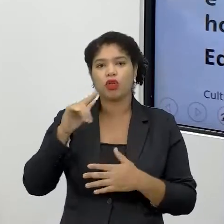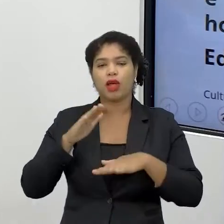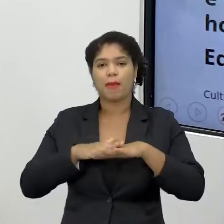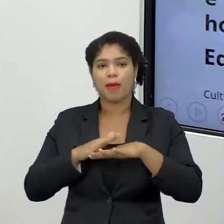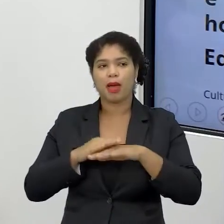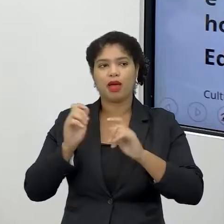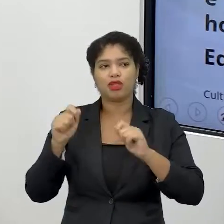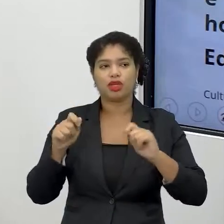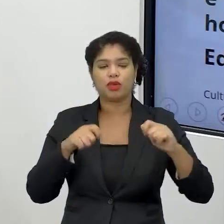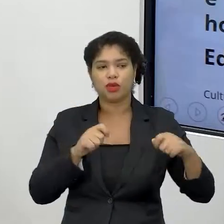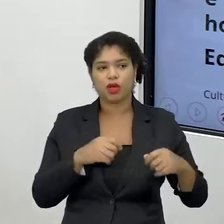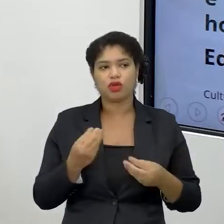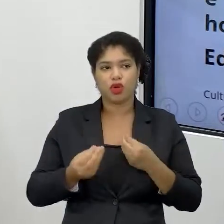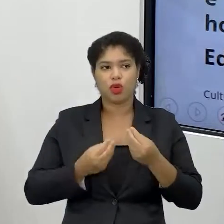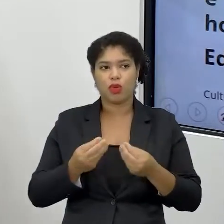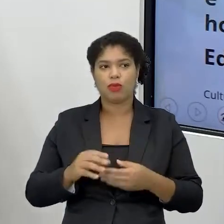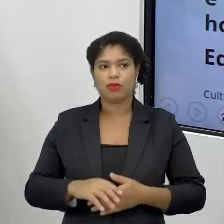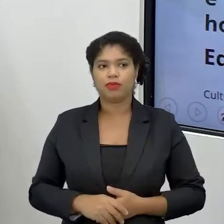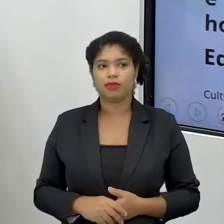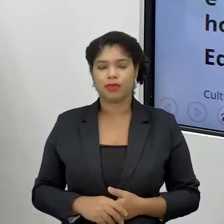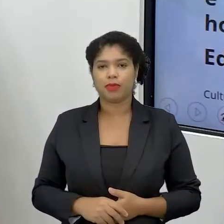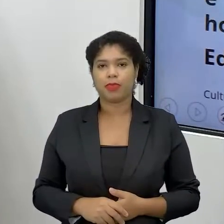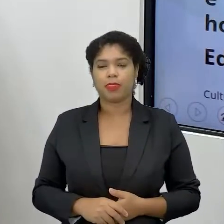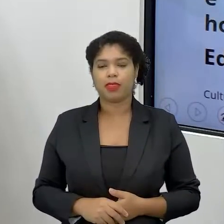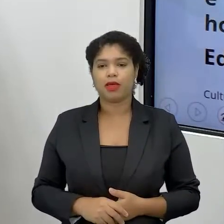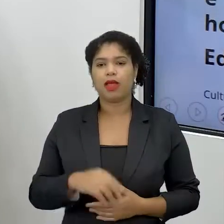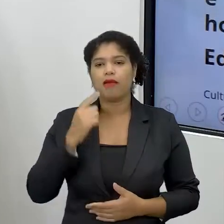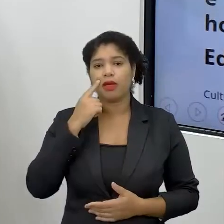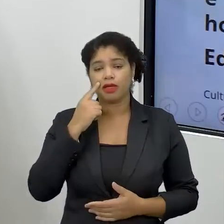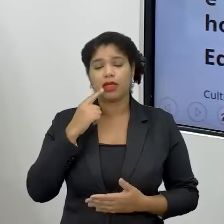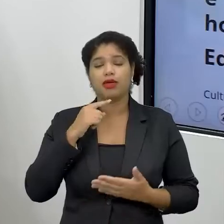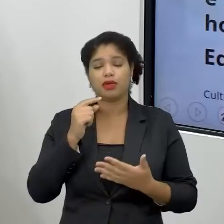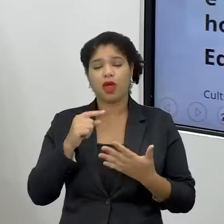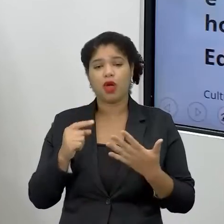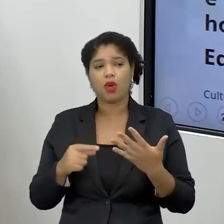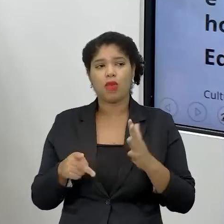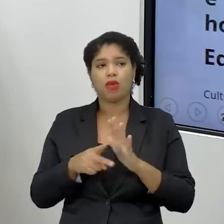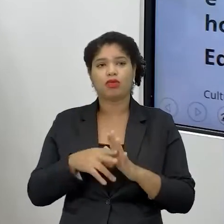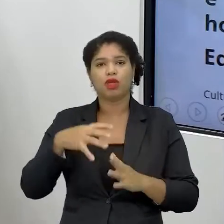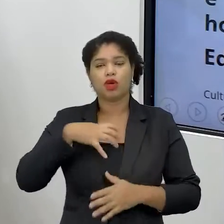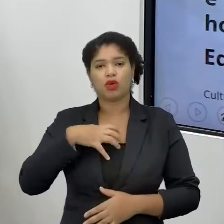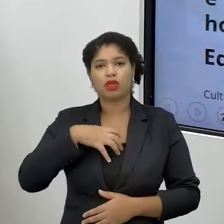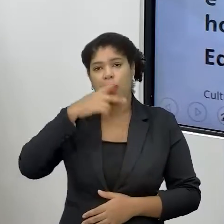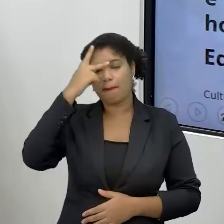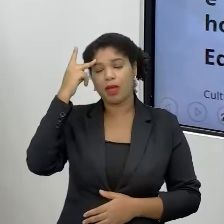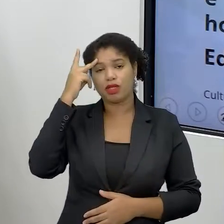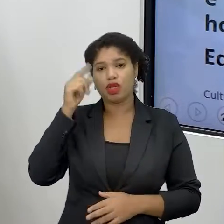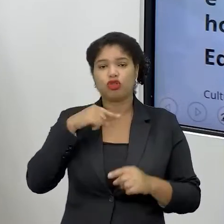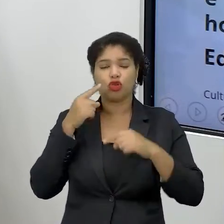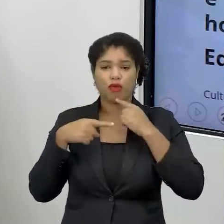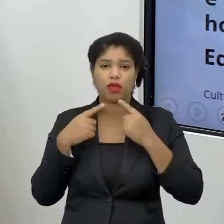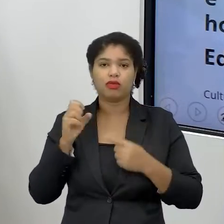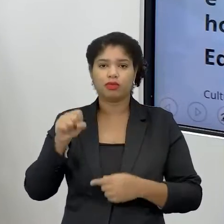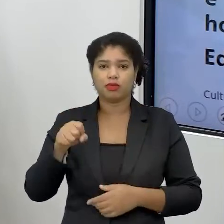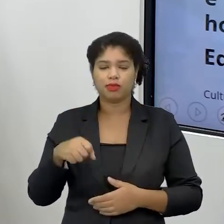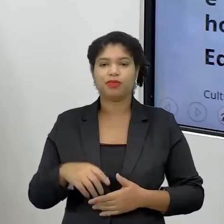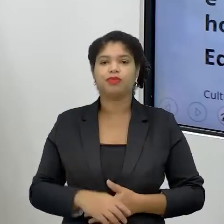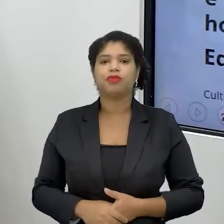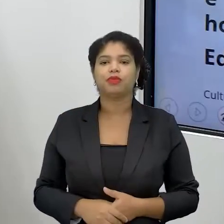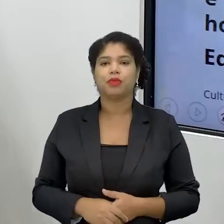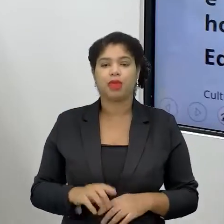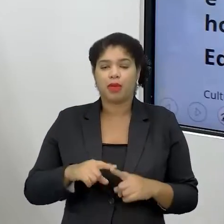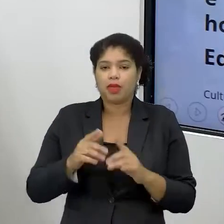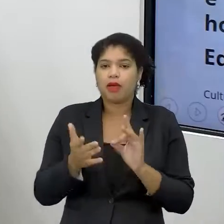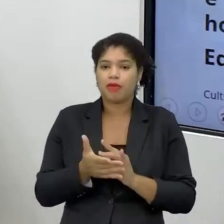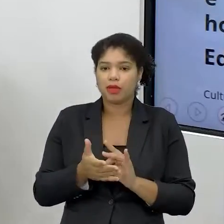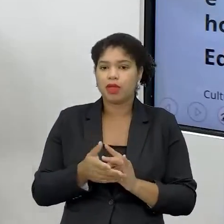porque nós vamos, super legal, mas dependendo de onde você falar nós vamos, as pessoas vão te olhar estranho. É verdade. Se